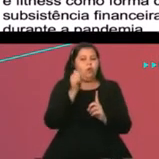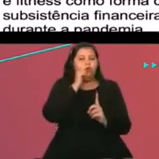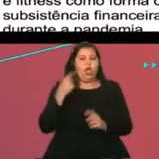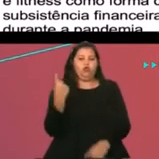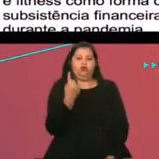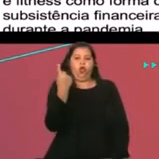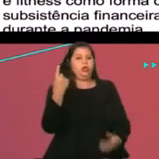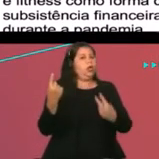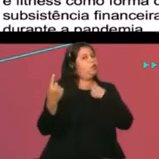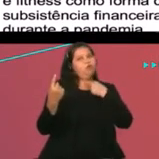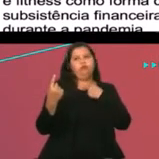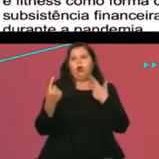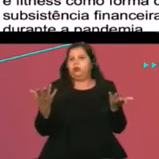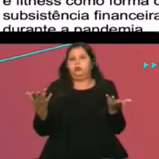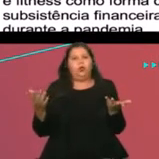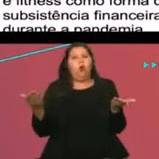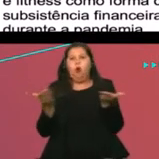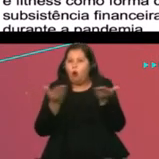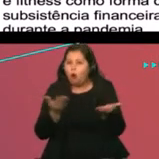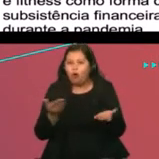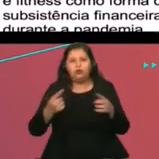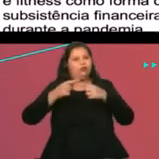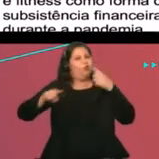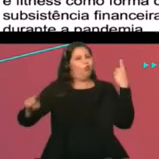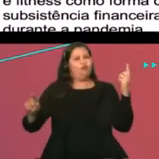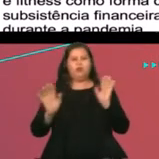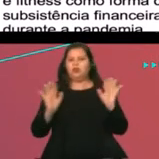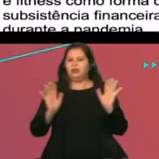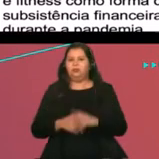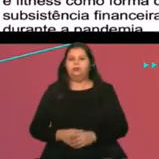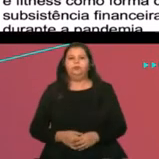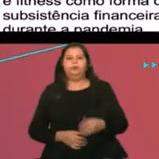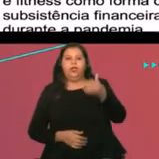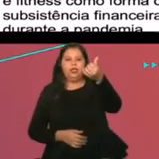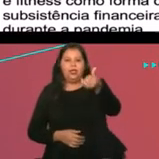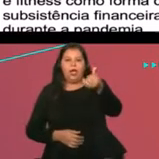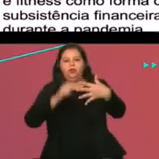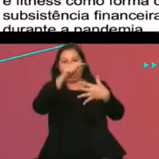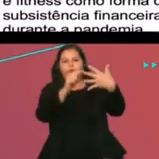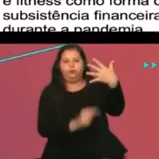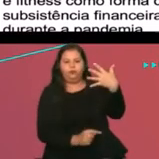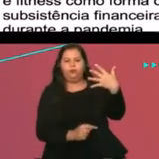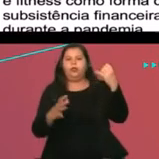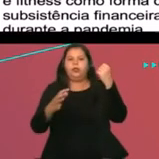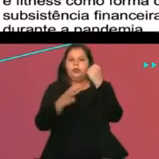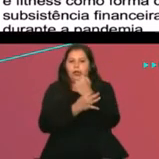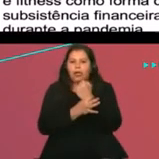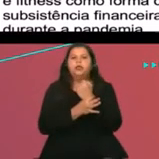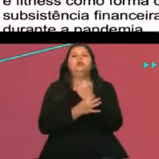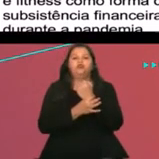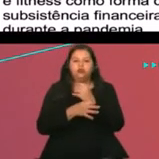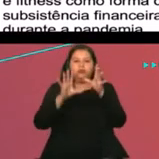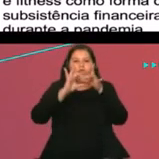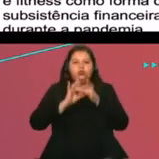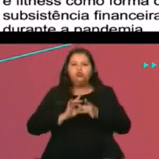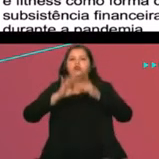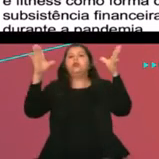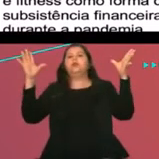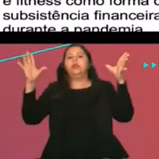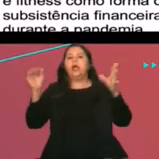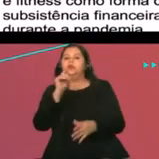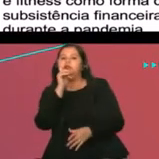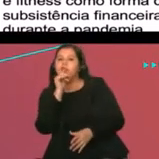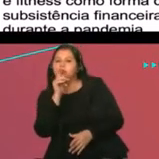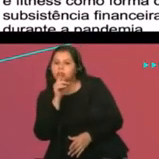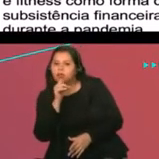isso não cabe né o sexto garantir a disponibilidade e gerenciamento sustentável da água e saneamento